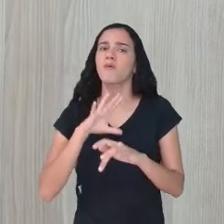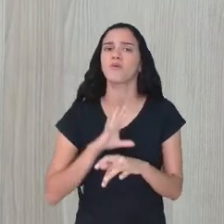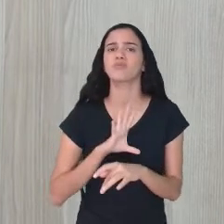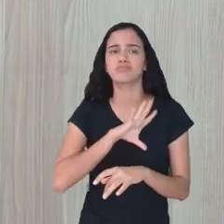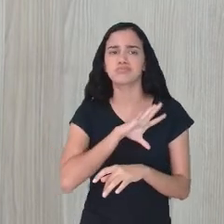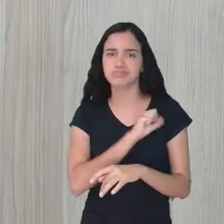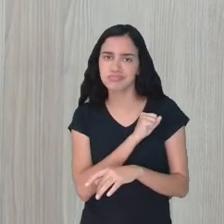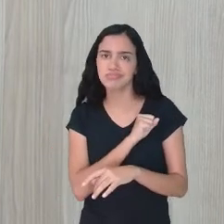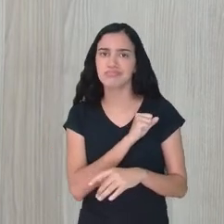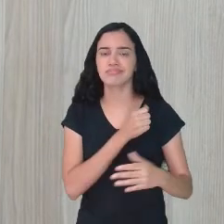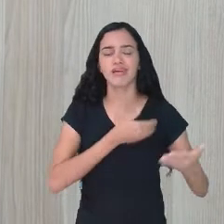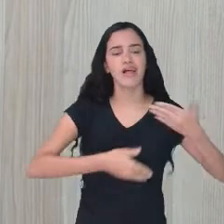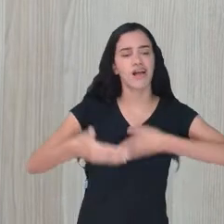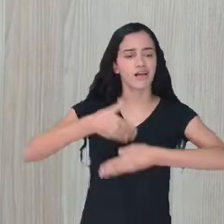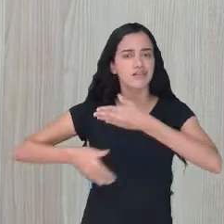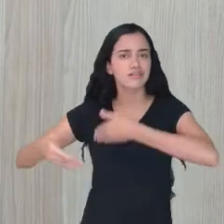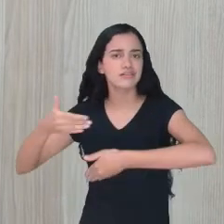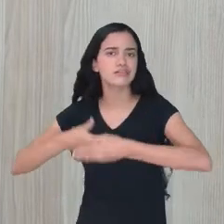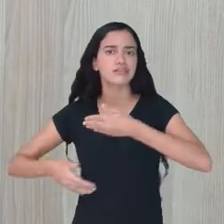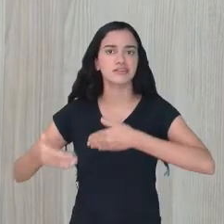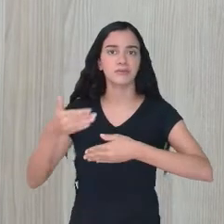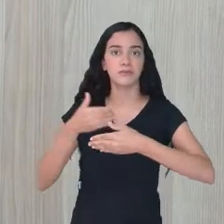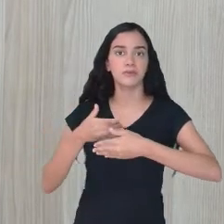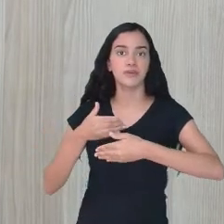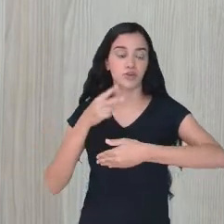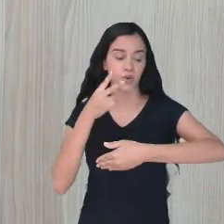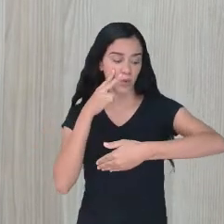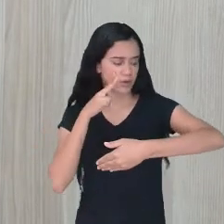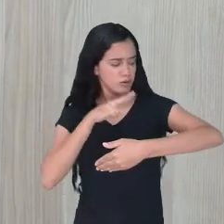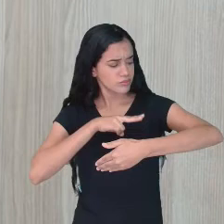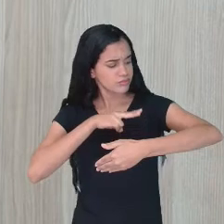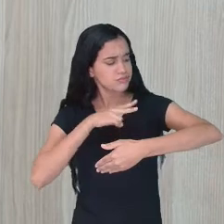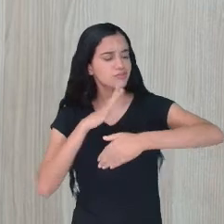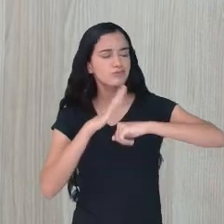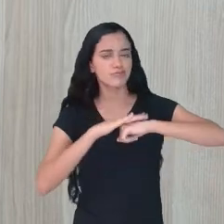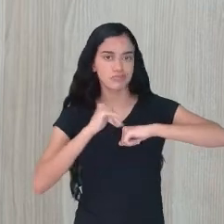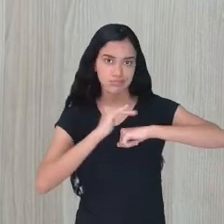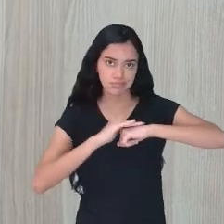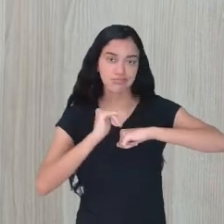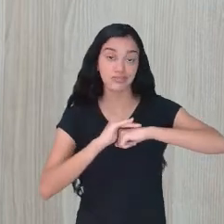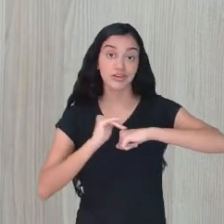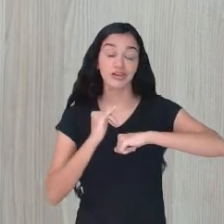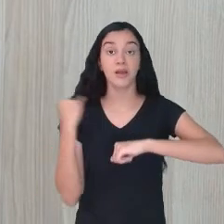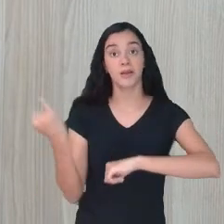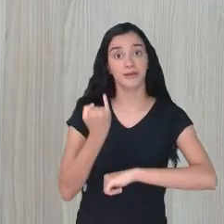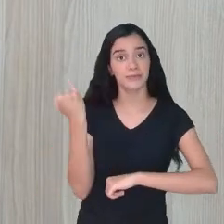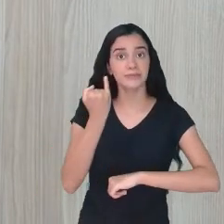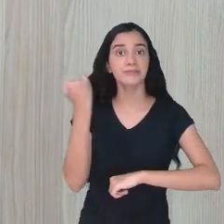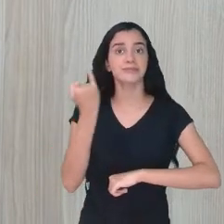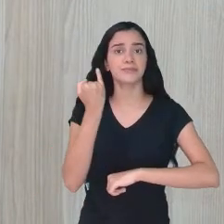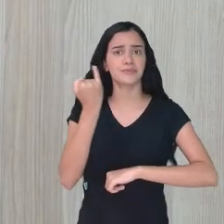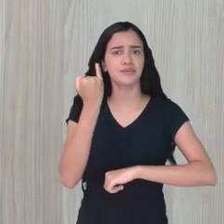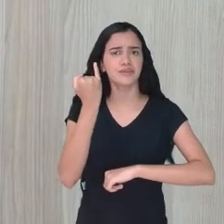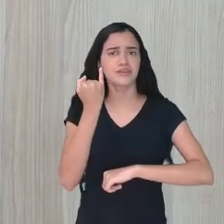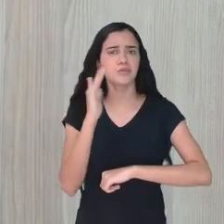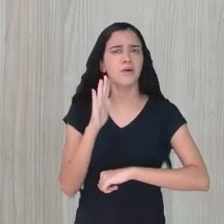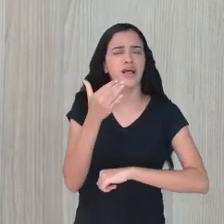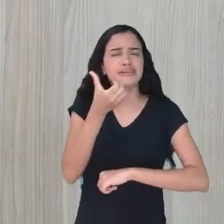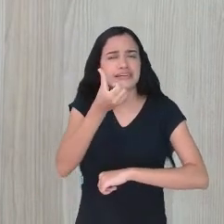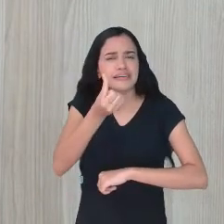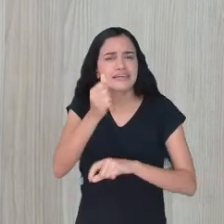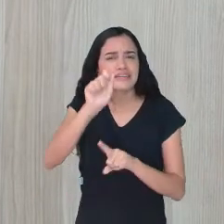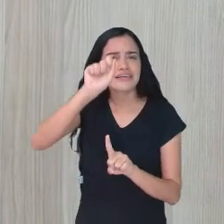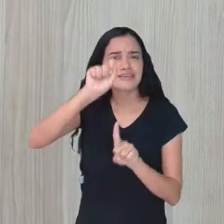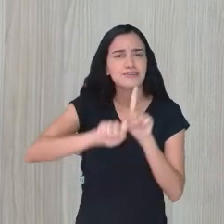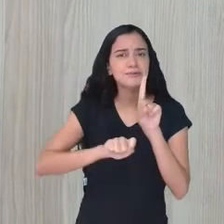nós recebemos do nosso filho, aquele olho no olho, Aquele carinho todo. Então, é importante que nós amamentamos no mínimo 6 meses,